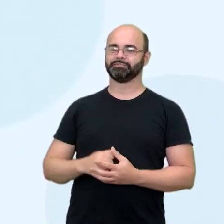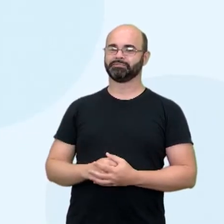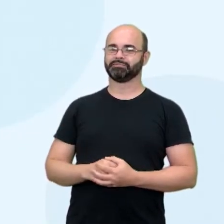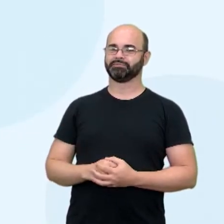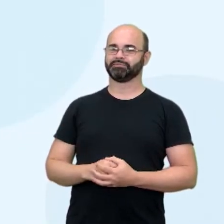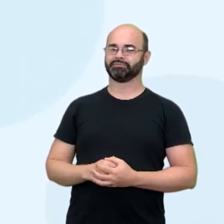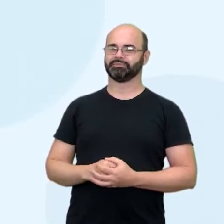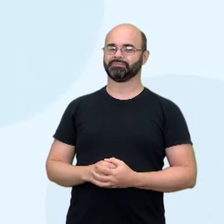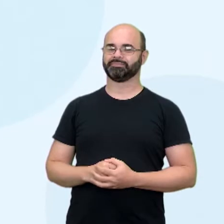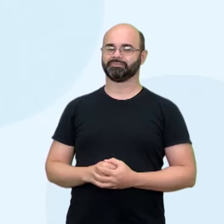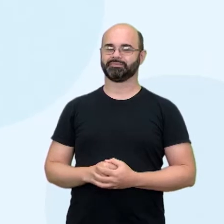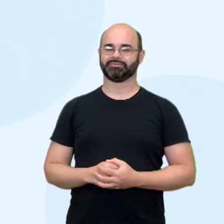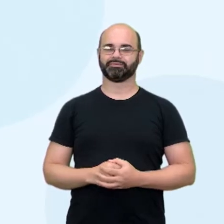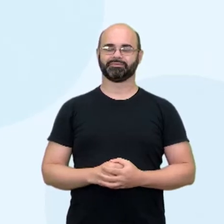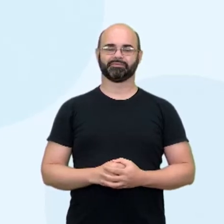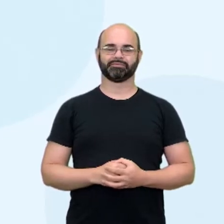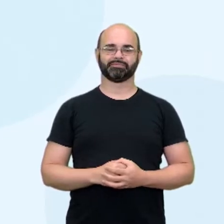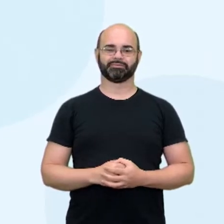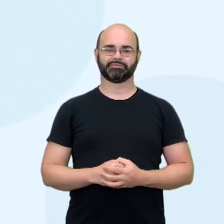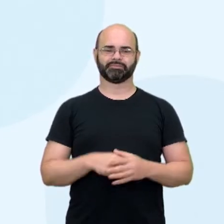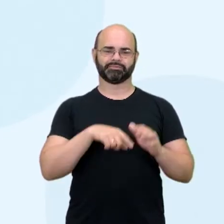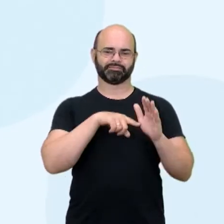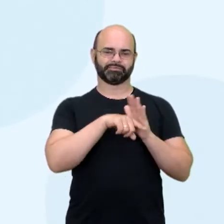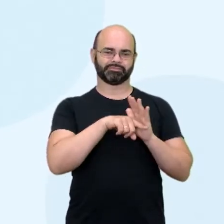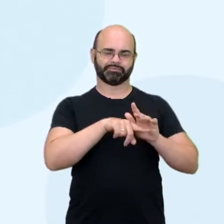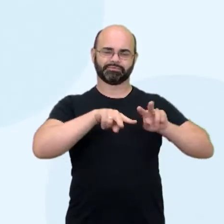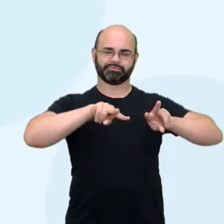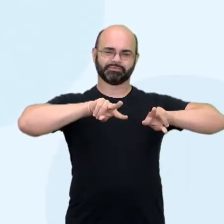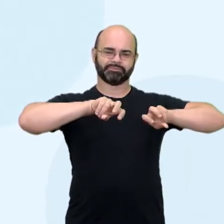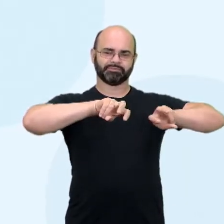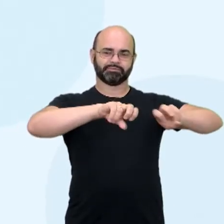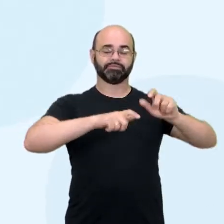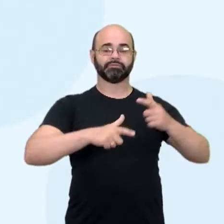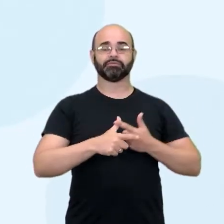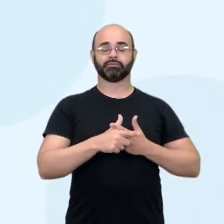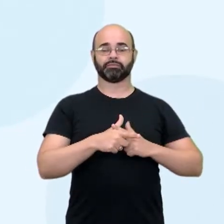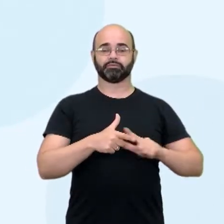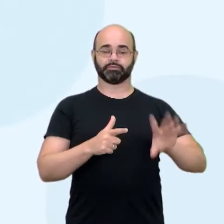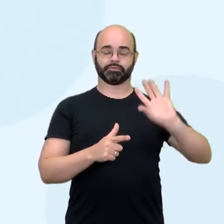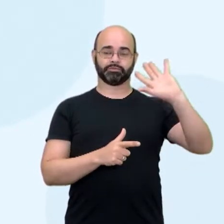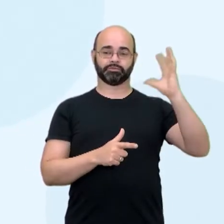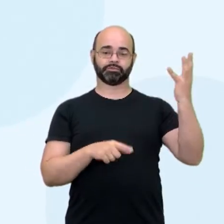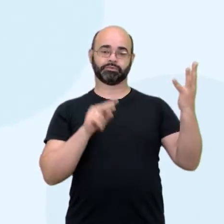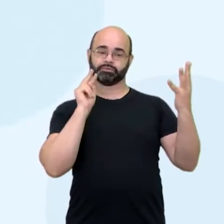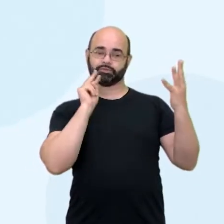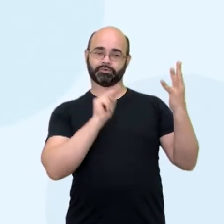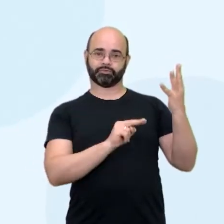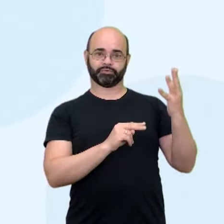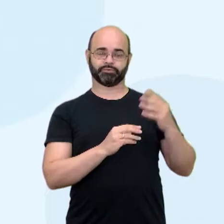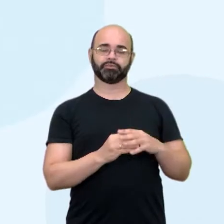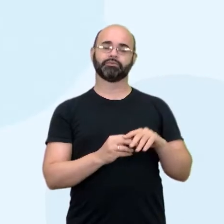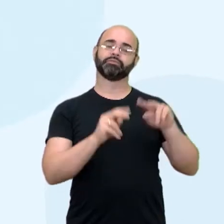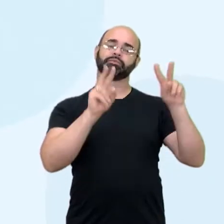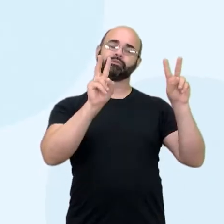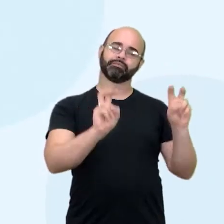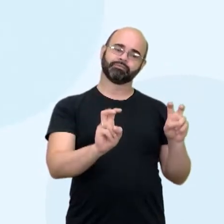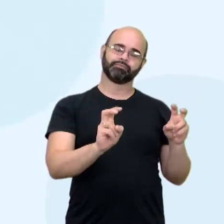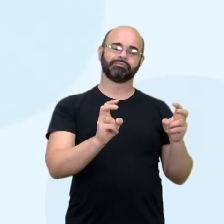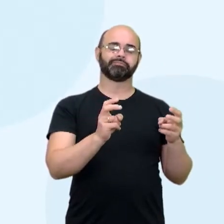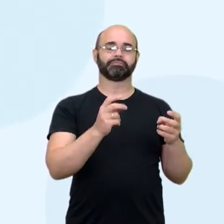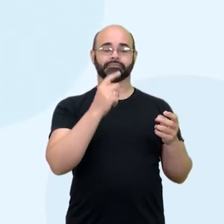investigar e analisar situações problema envolvendo temas e processos